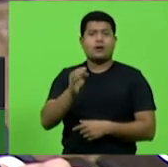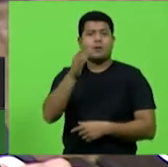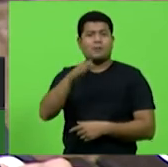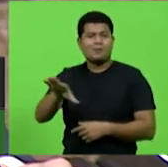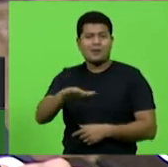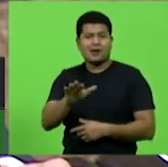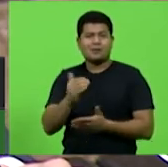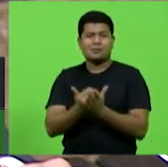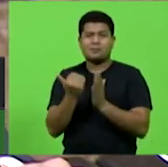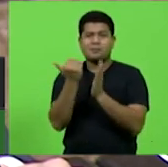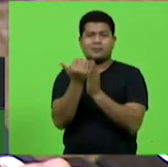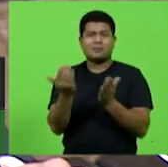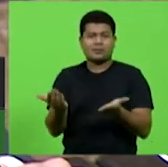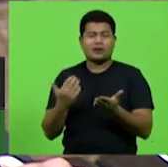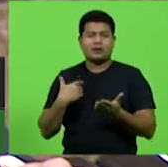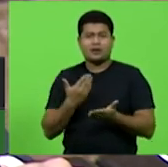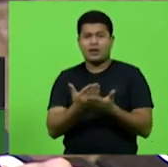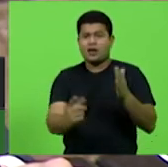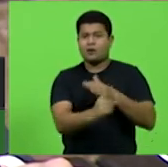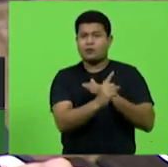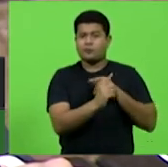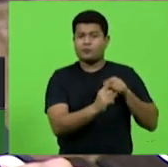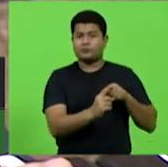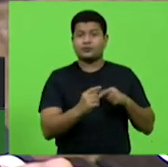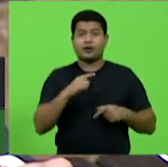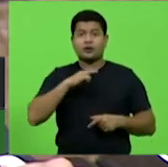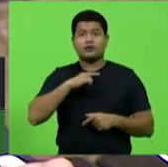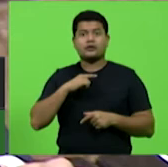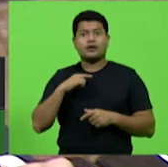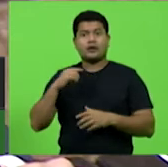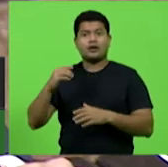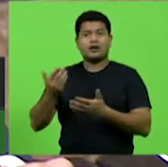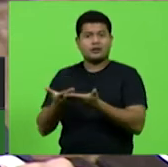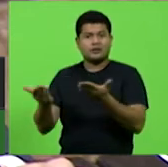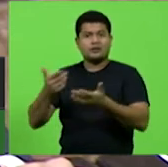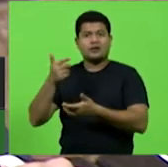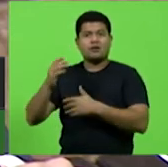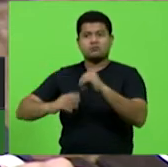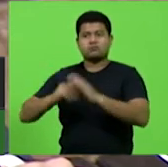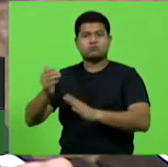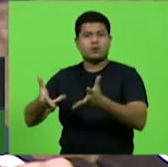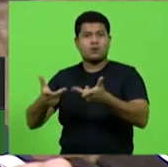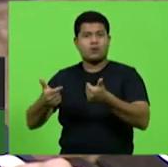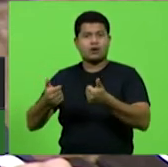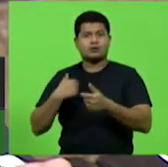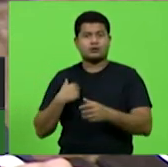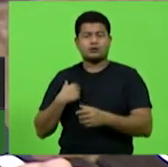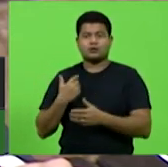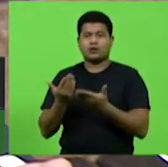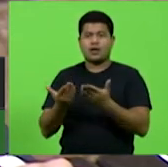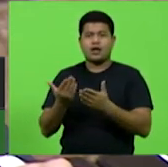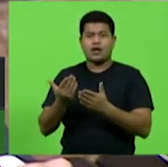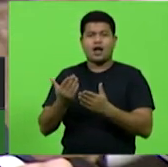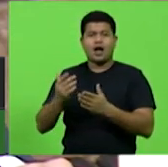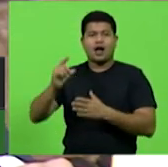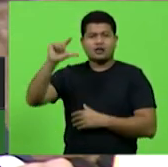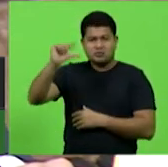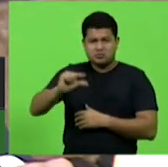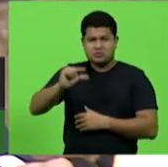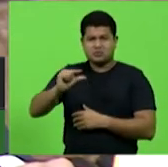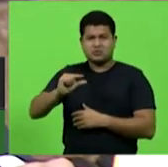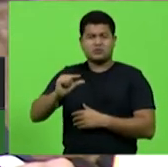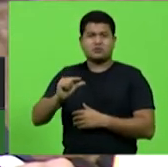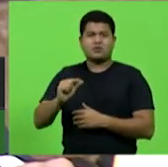consumidor. Ou seja, nós temos um serviço de qualidade sendo oferecido ao menor preço para o consumidor e